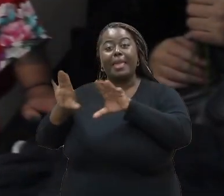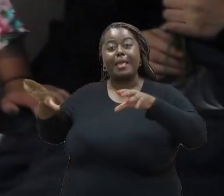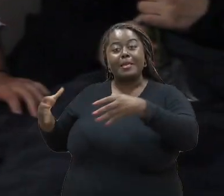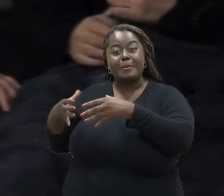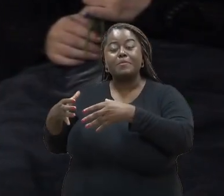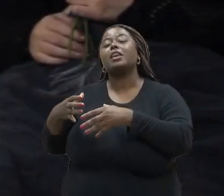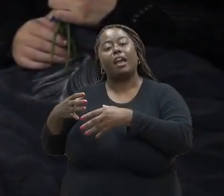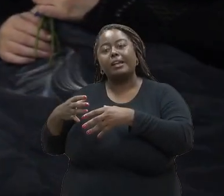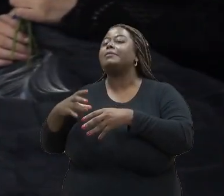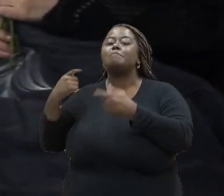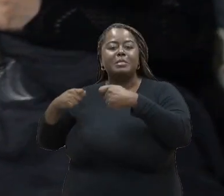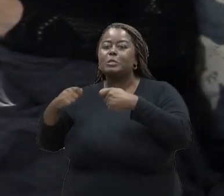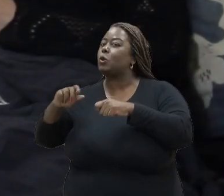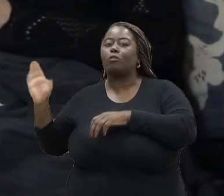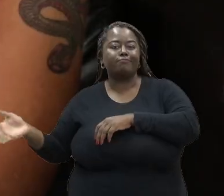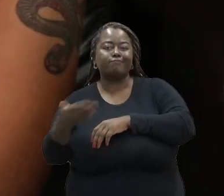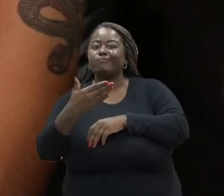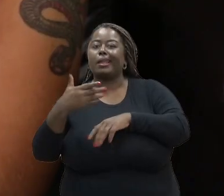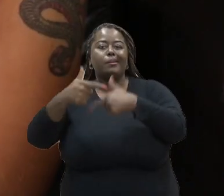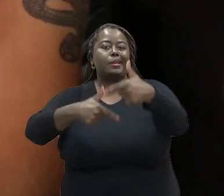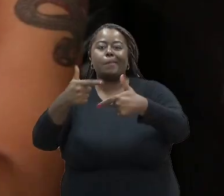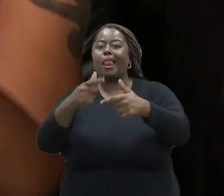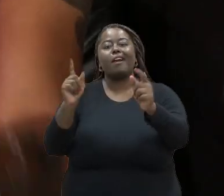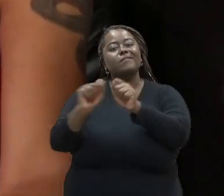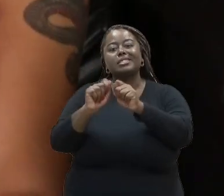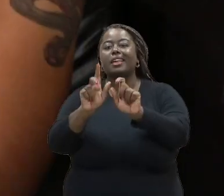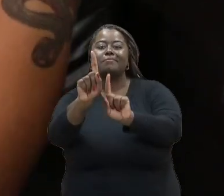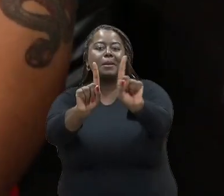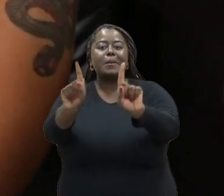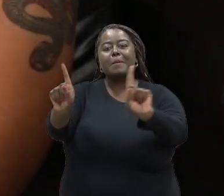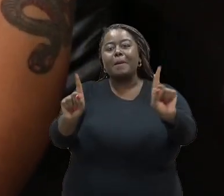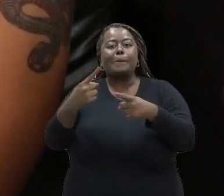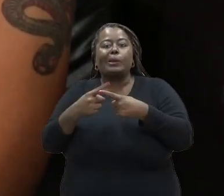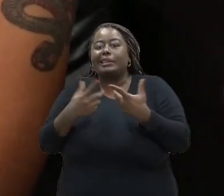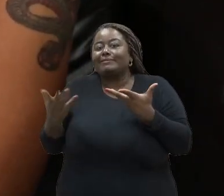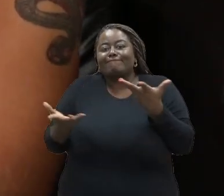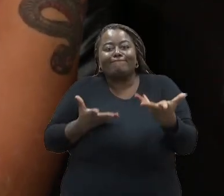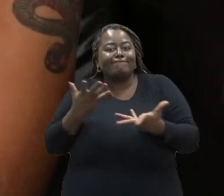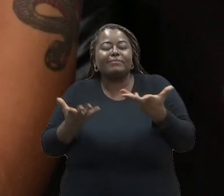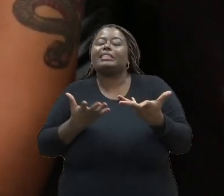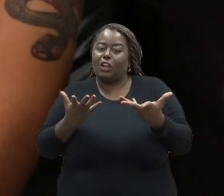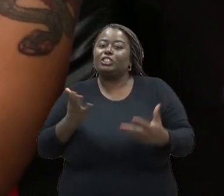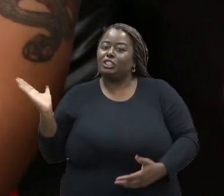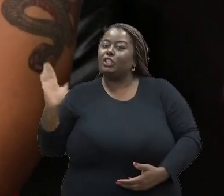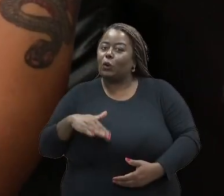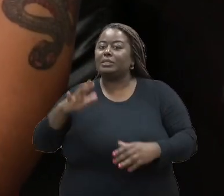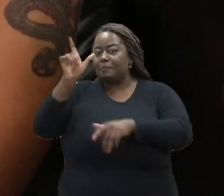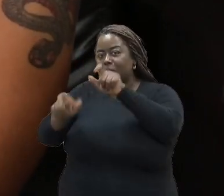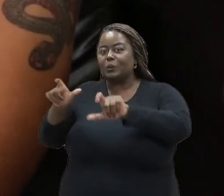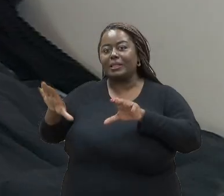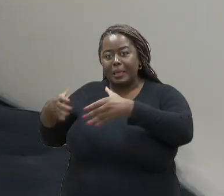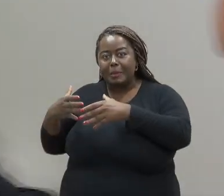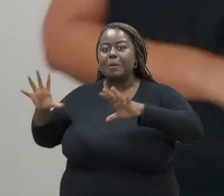a galera para fazer figuração ali. Senão ia ficar perdido mesmo toda a cena. Então a gente trouxe uma galera da